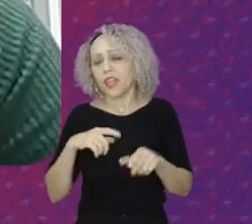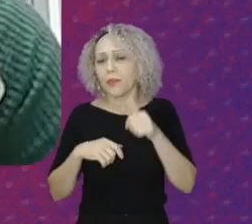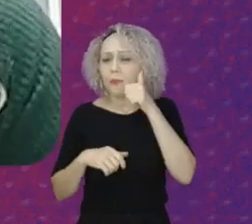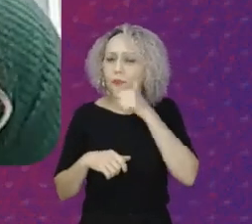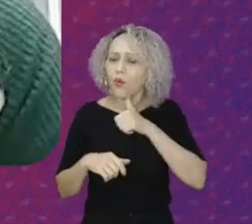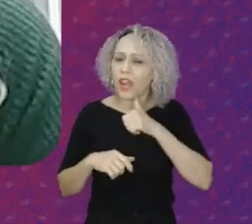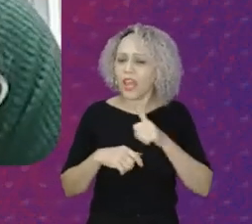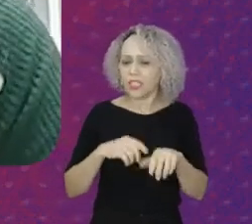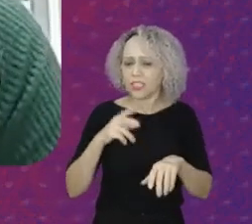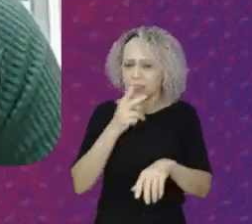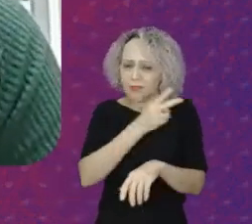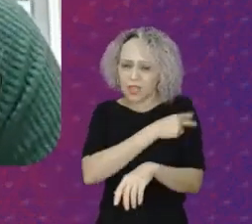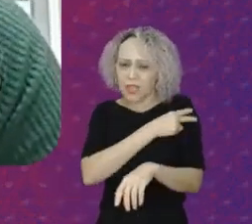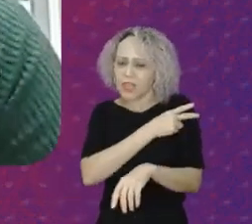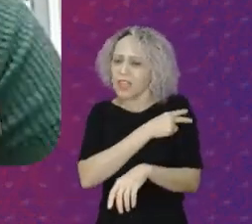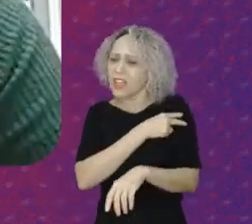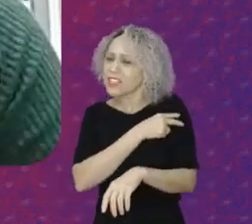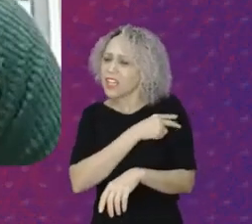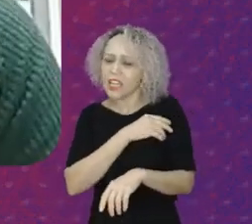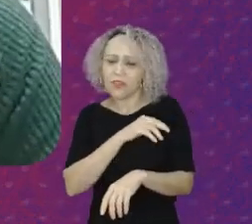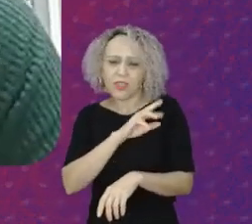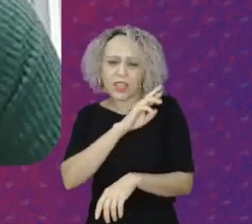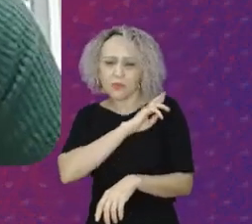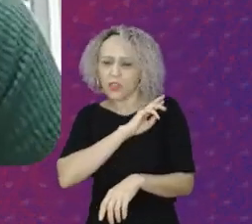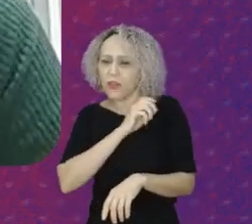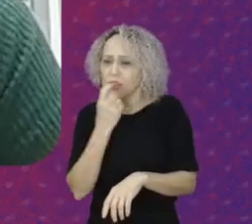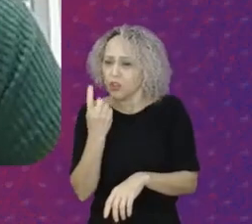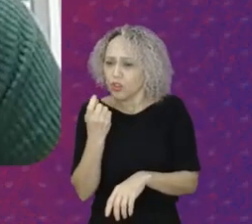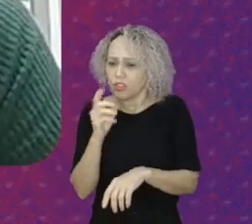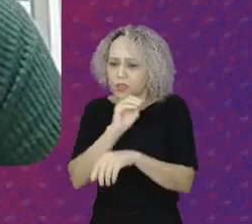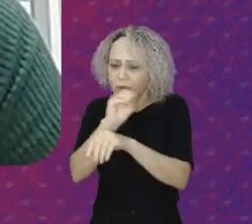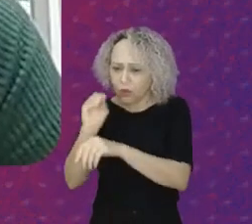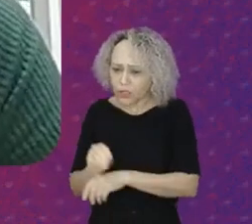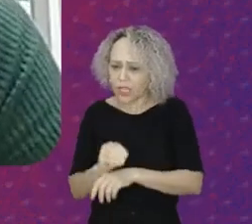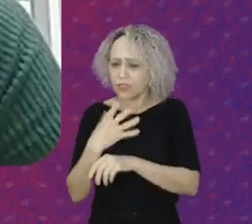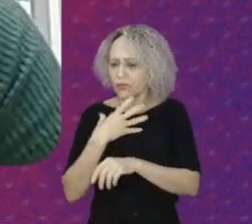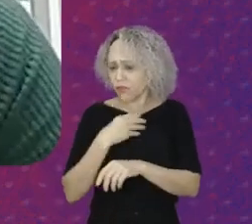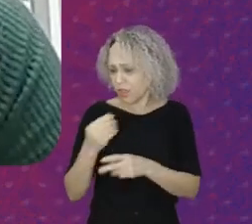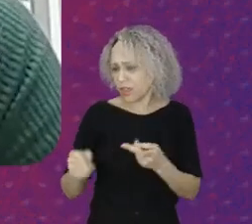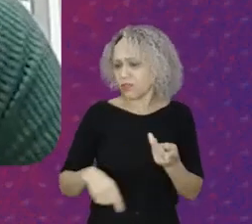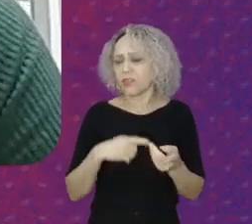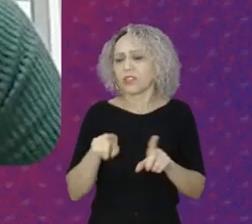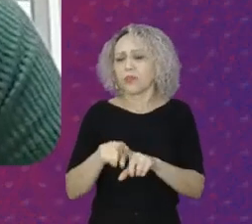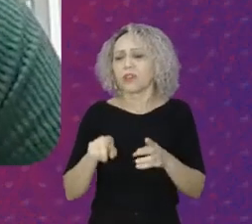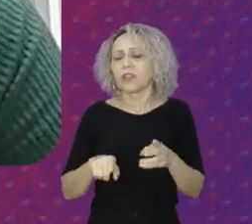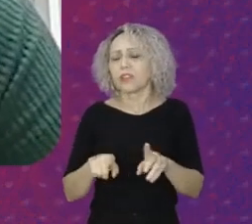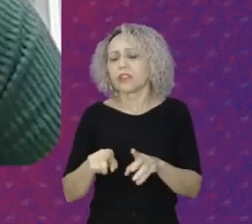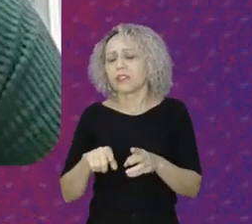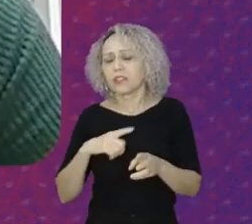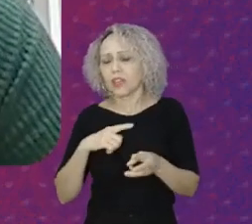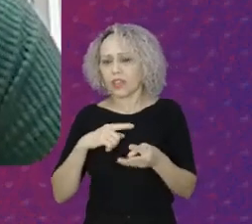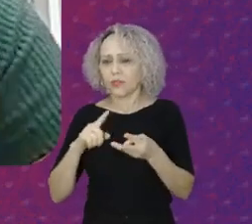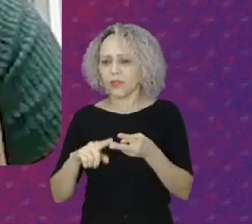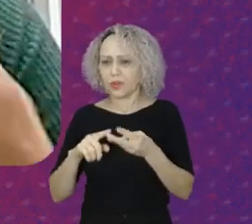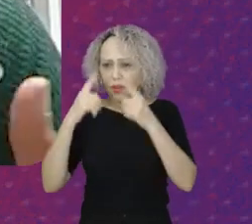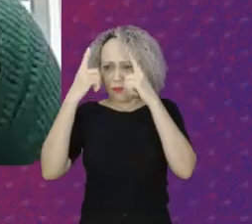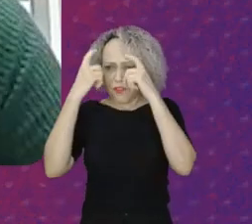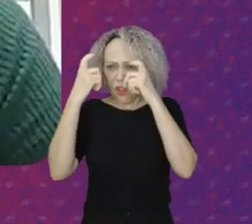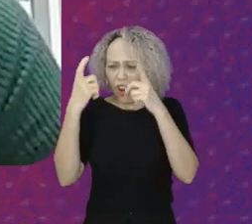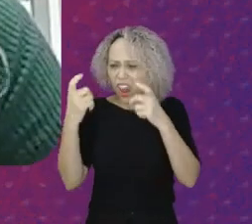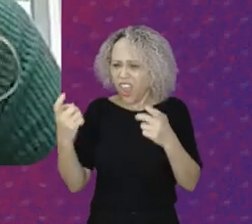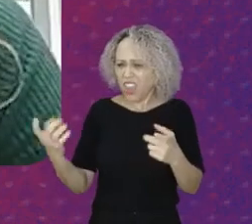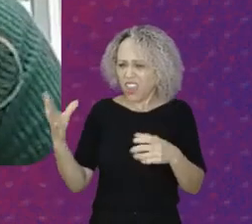sim, a gente também precisa atacar esse problema, porque a questão da violência doméstica faz com que, e se